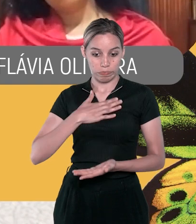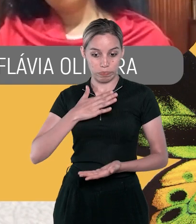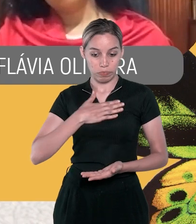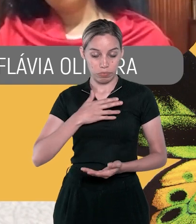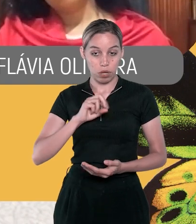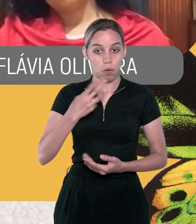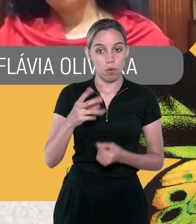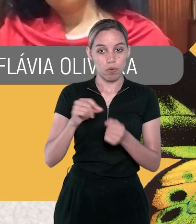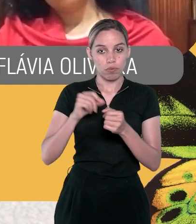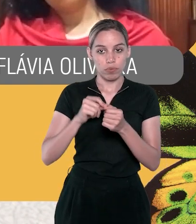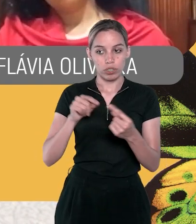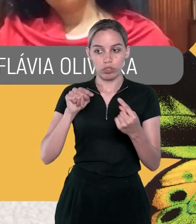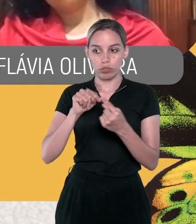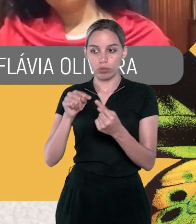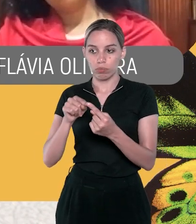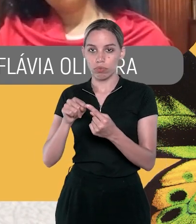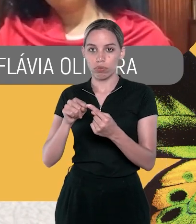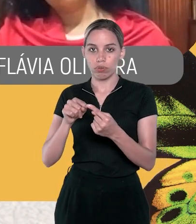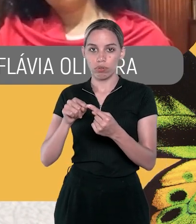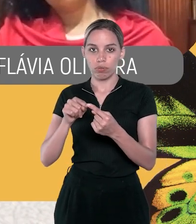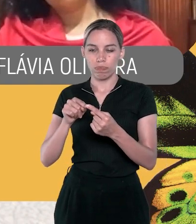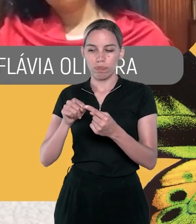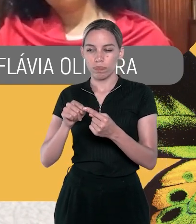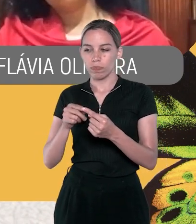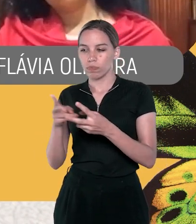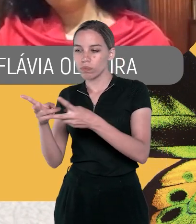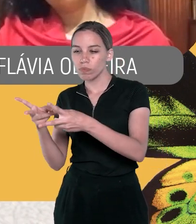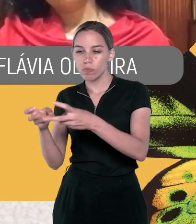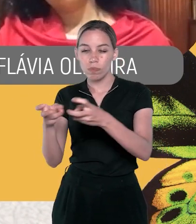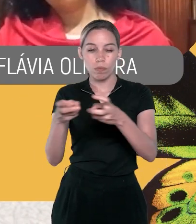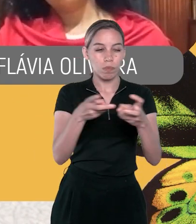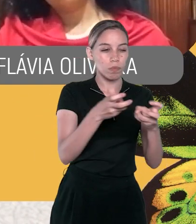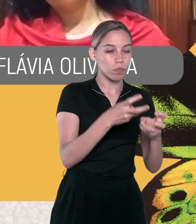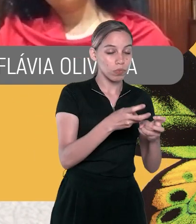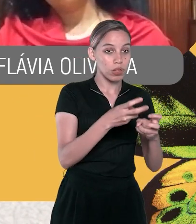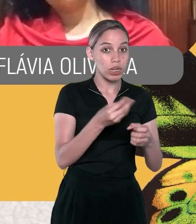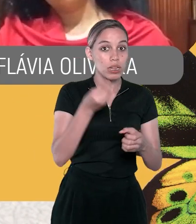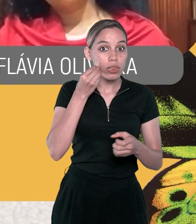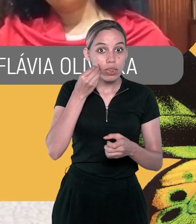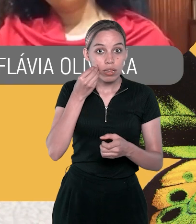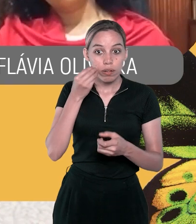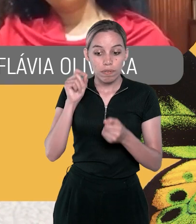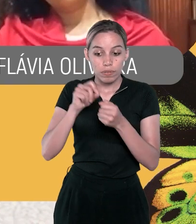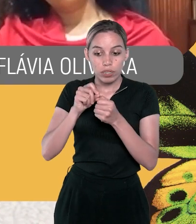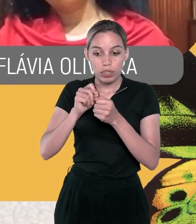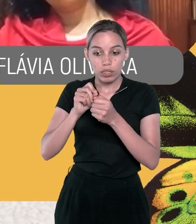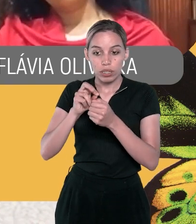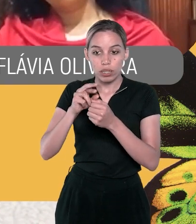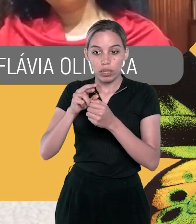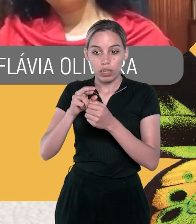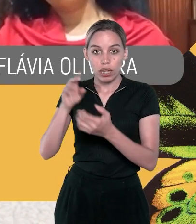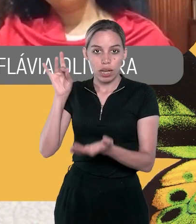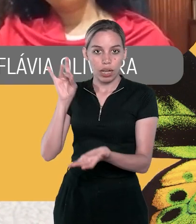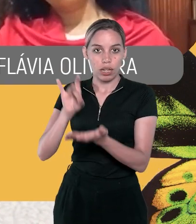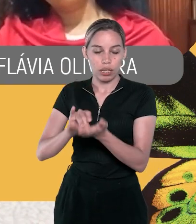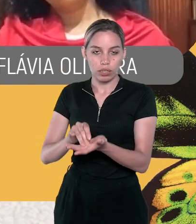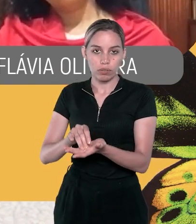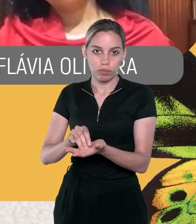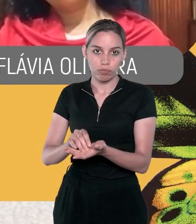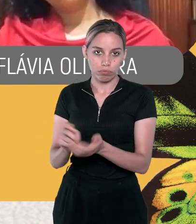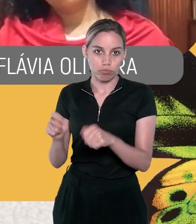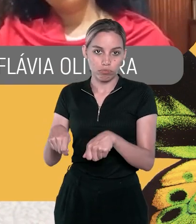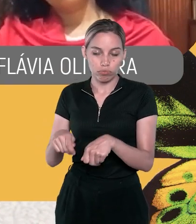faz um recorte muito arbitrário, né? E eu quis ser o mais fiel possível, inclusive dando voz, por exemplo, a